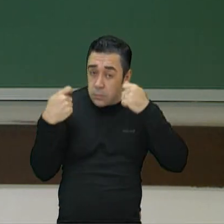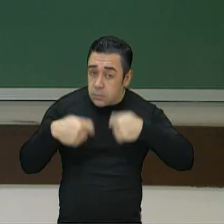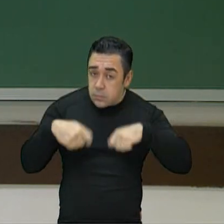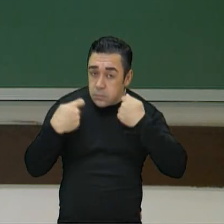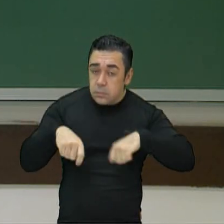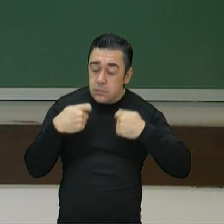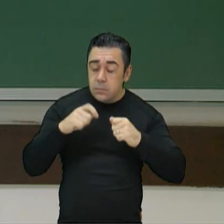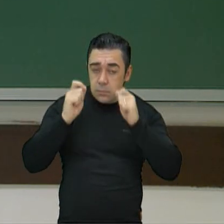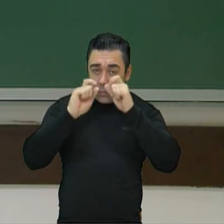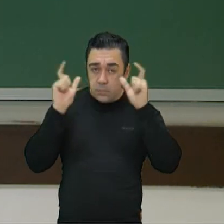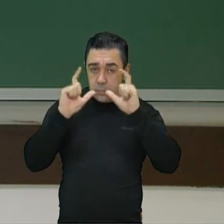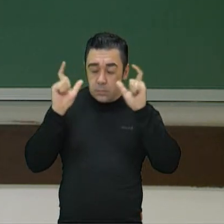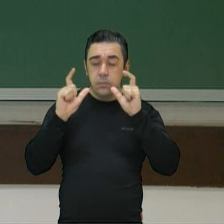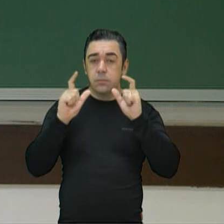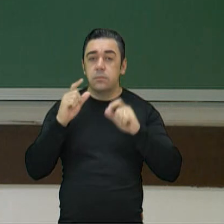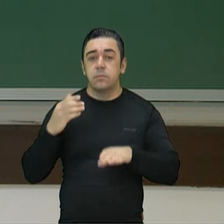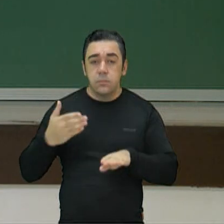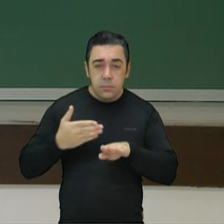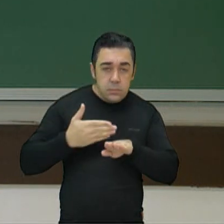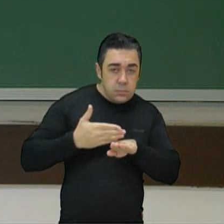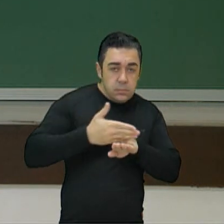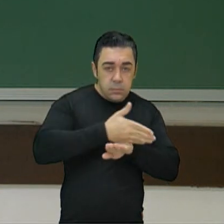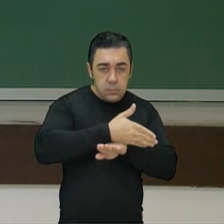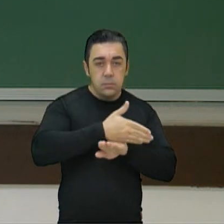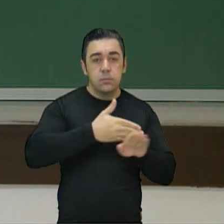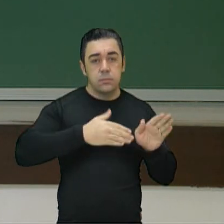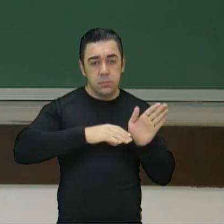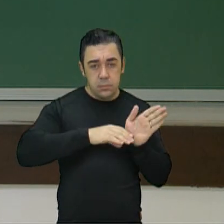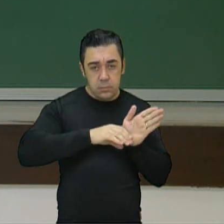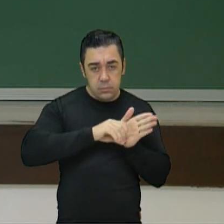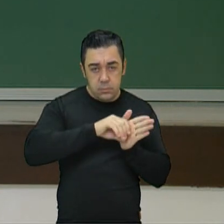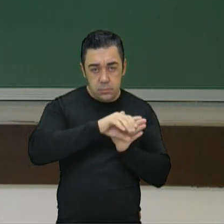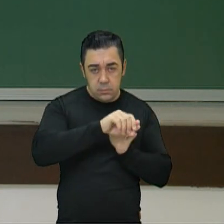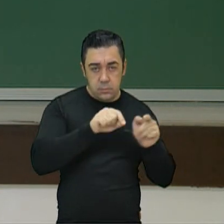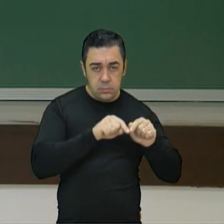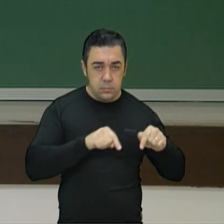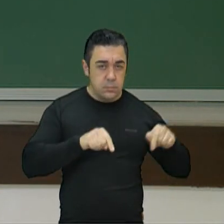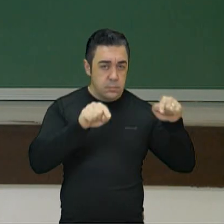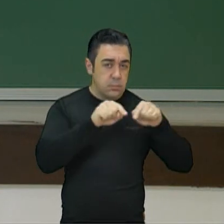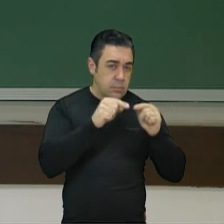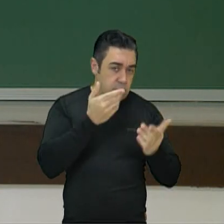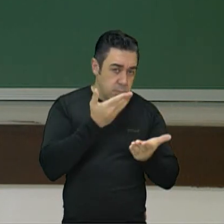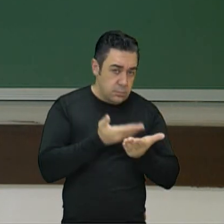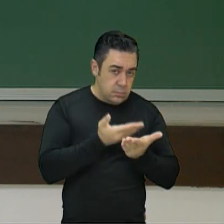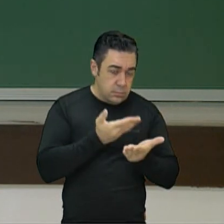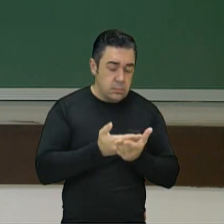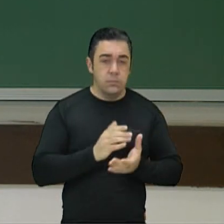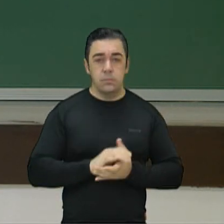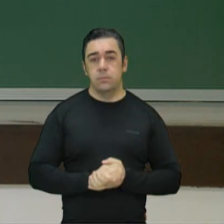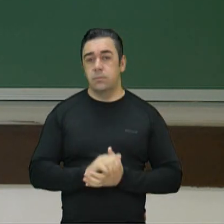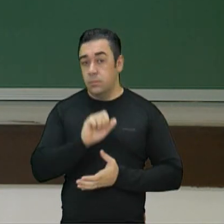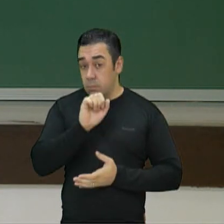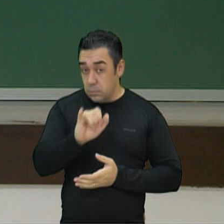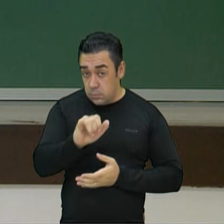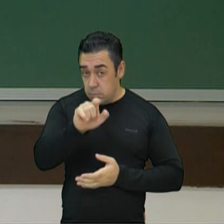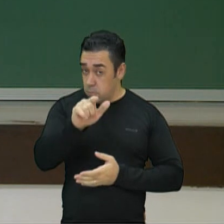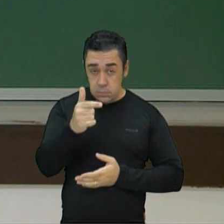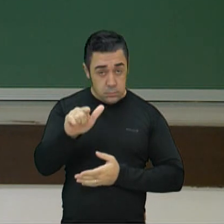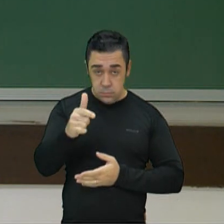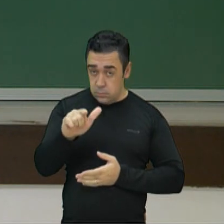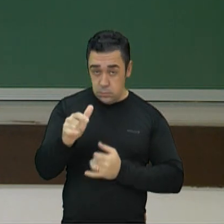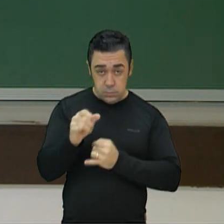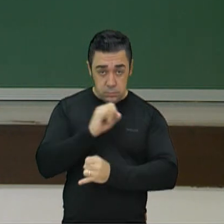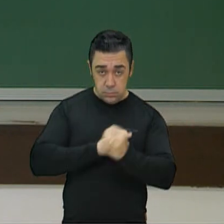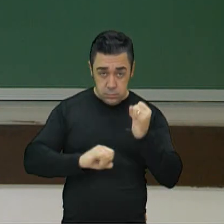lá e fazer atividade diária no Classroom. E se porventura você não tem acesso